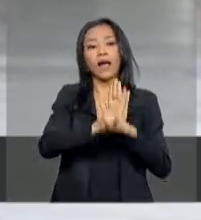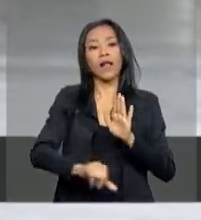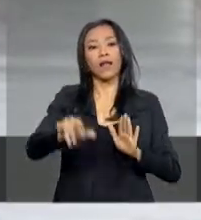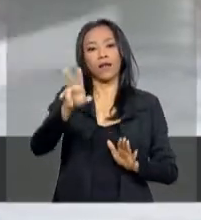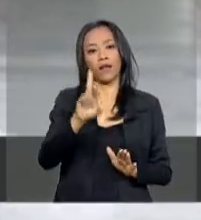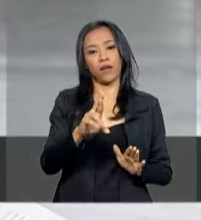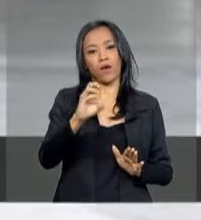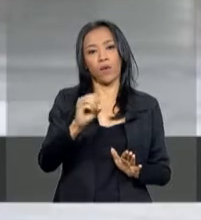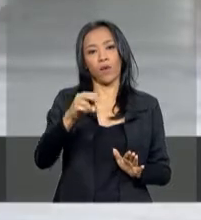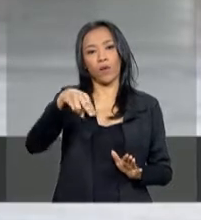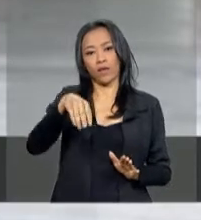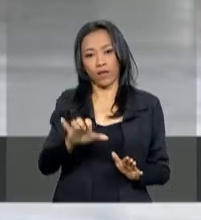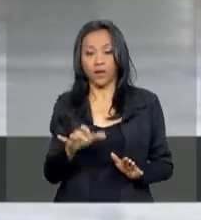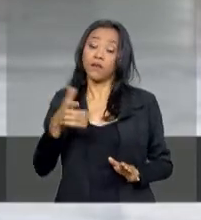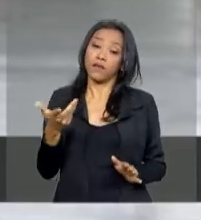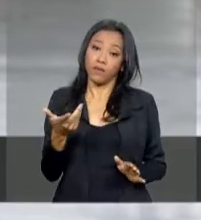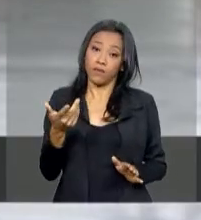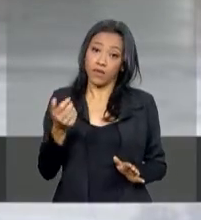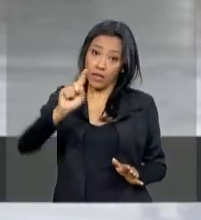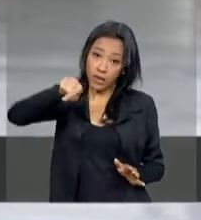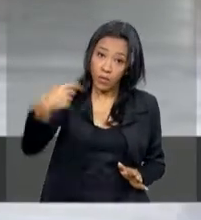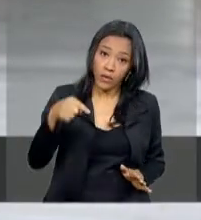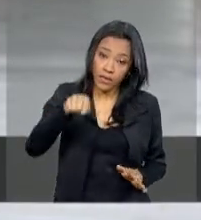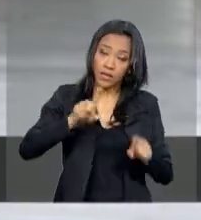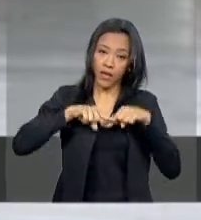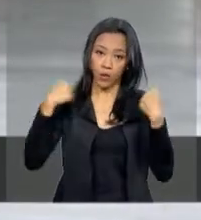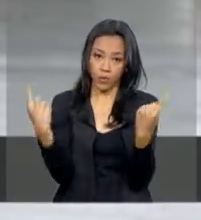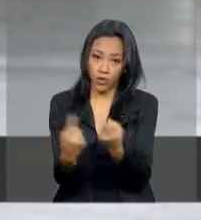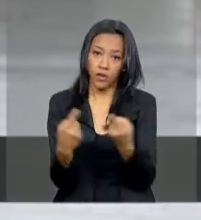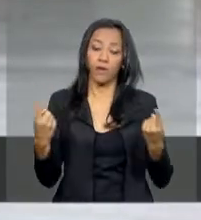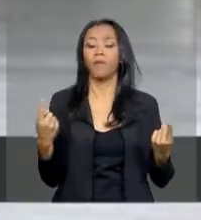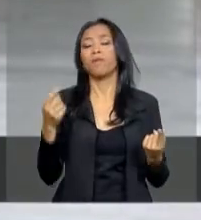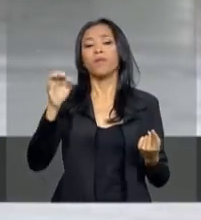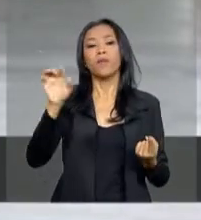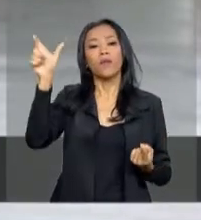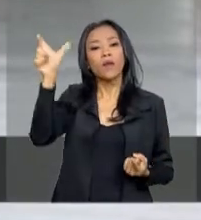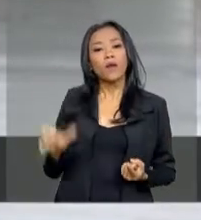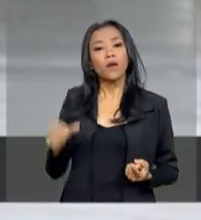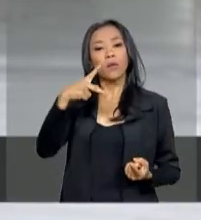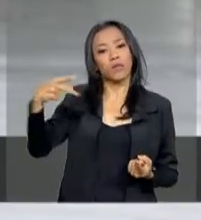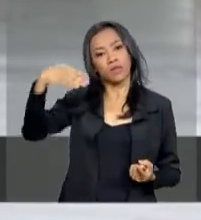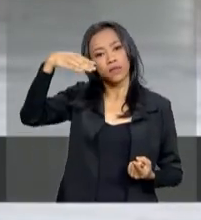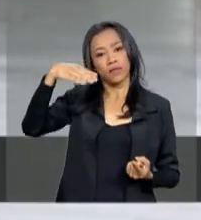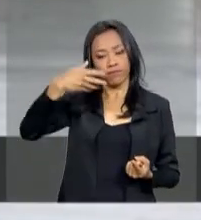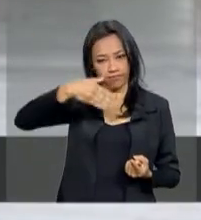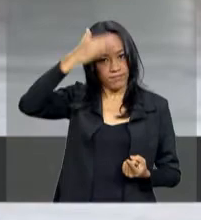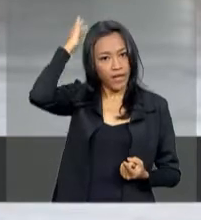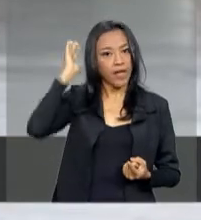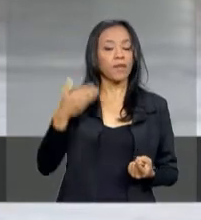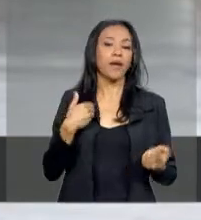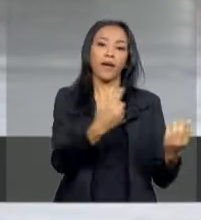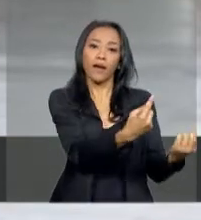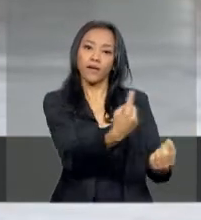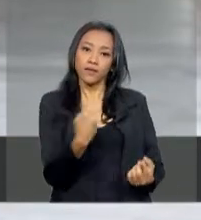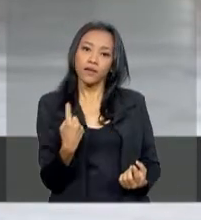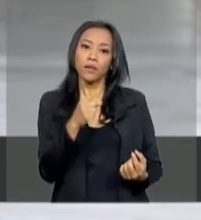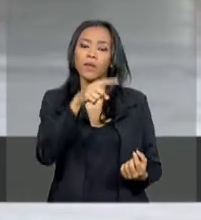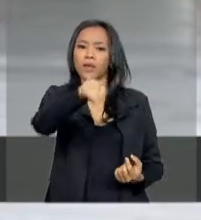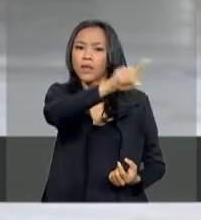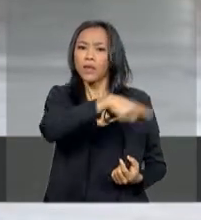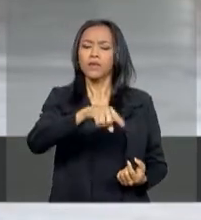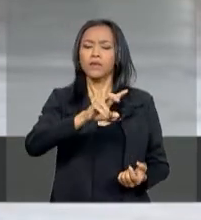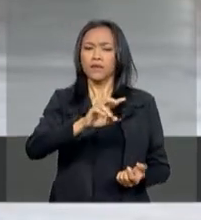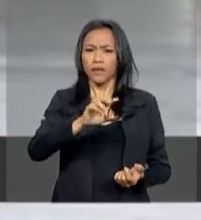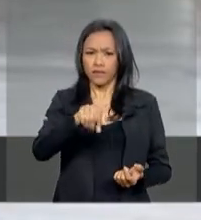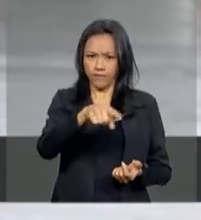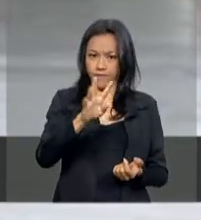Bem, depois dessa grande reunião, o presidente Michel Temer recebe ainda os dirigentes da Federação das Indústrias do Estado